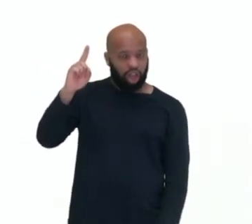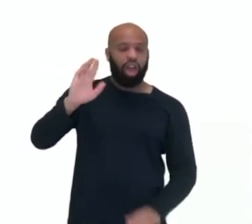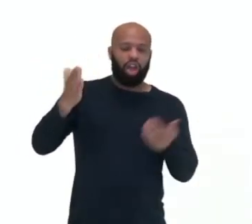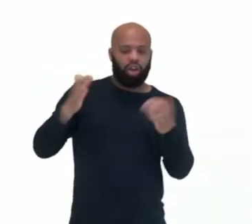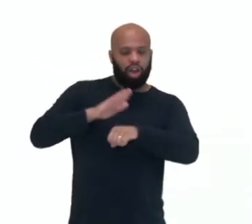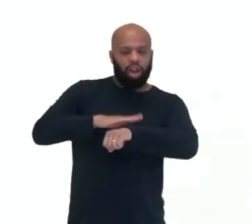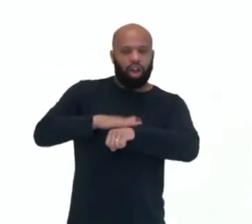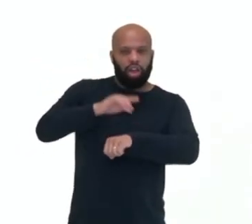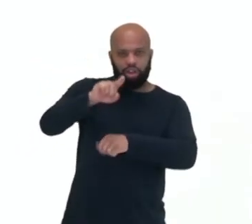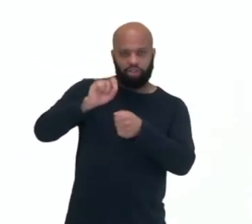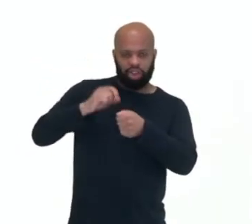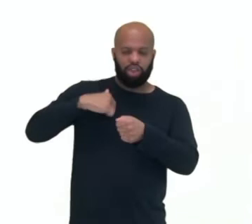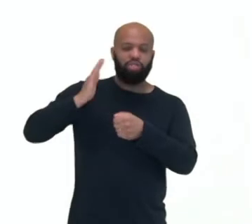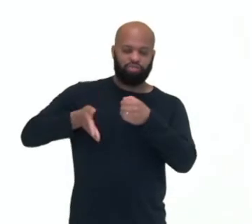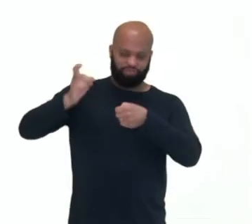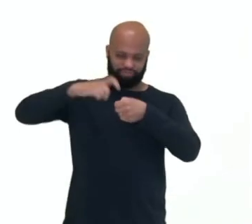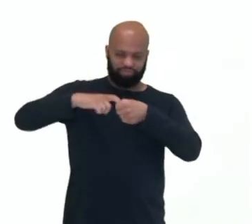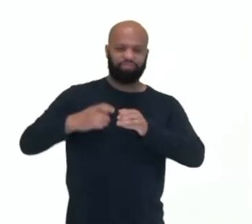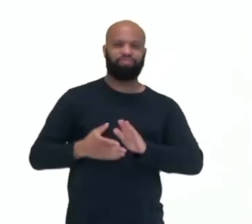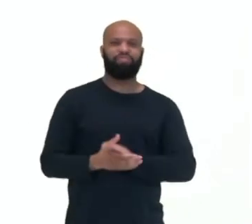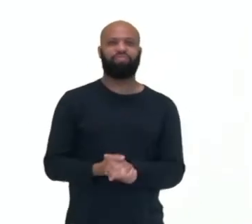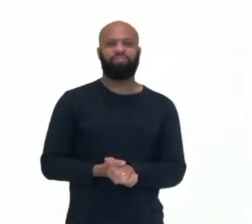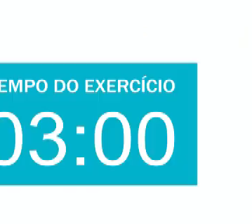para você e eu já retorno.